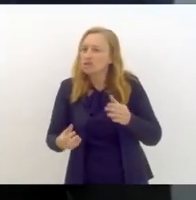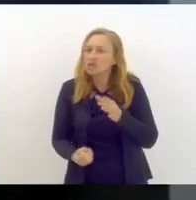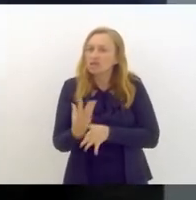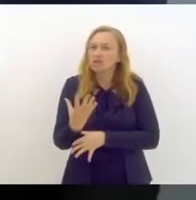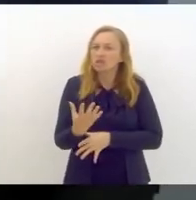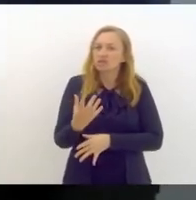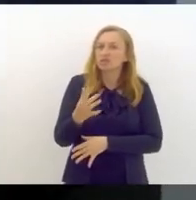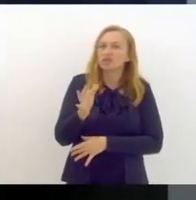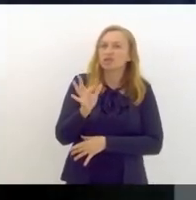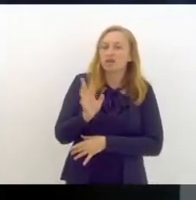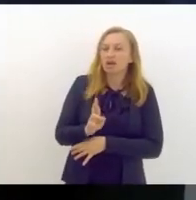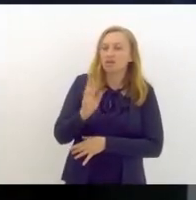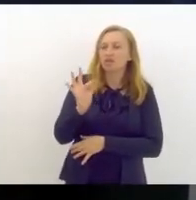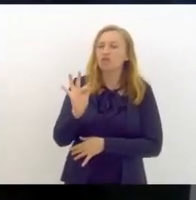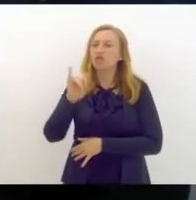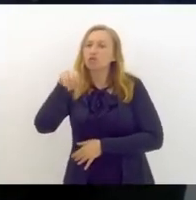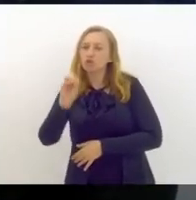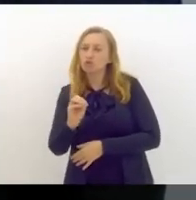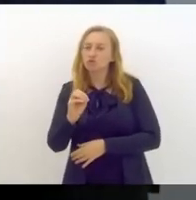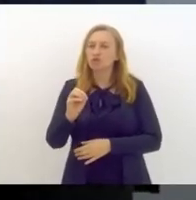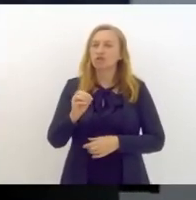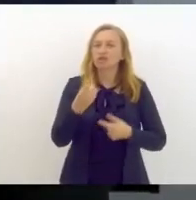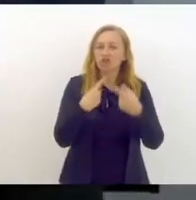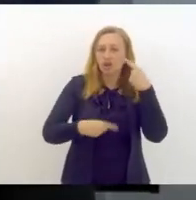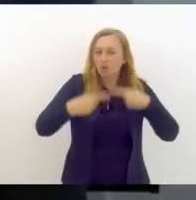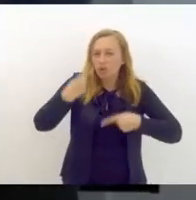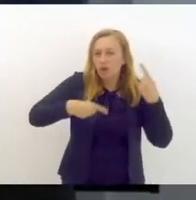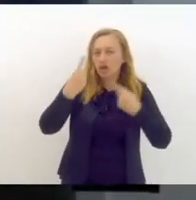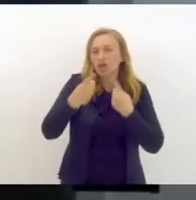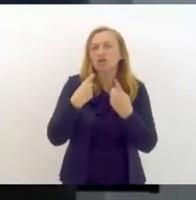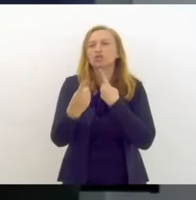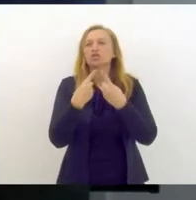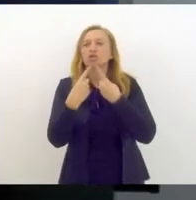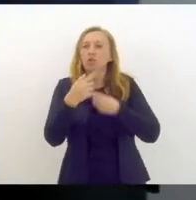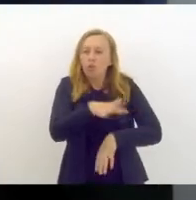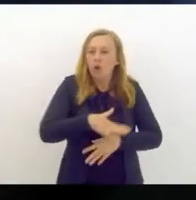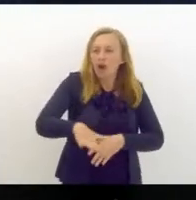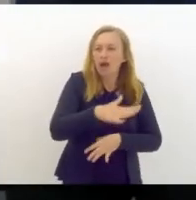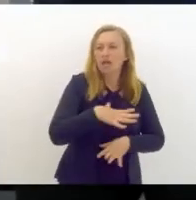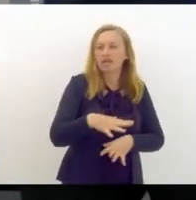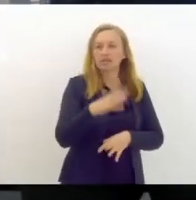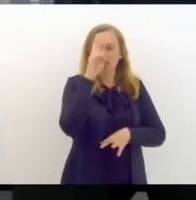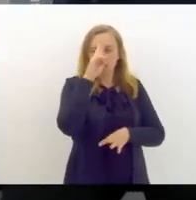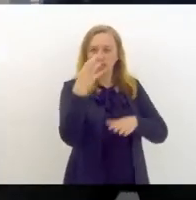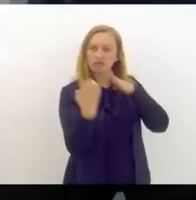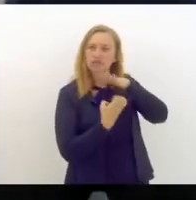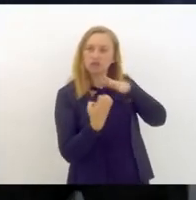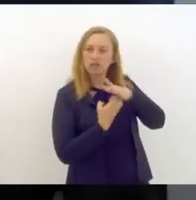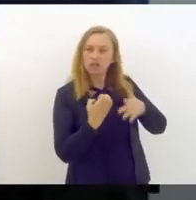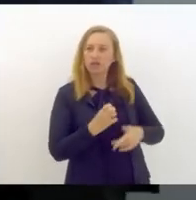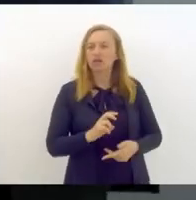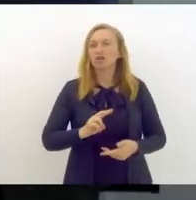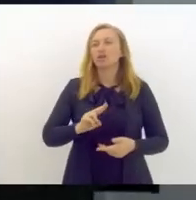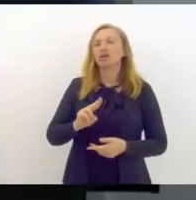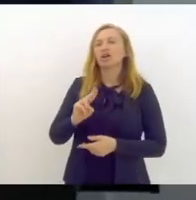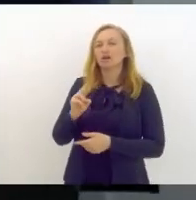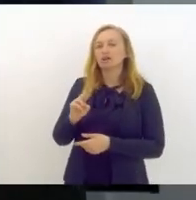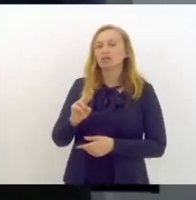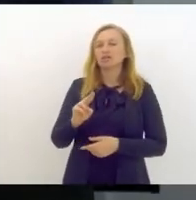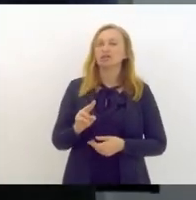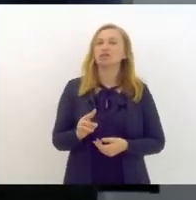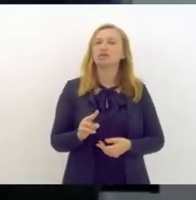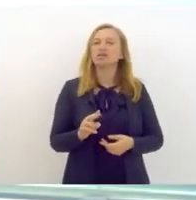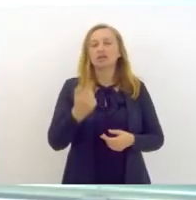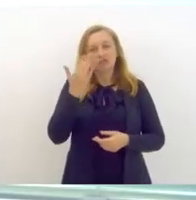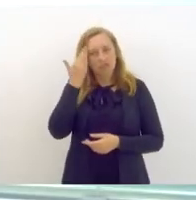vem dialogando com o setor empresarial, com atividades agrícolas e pecuárias. A gente entende que o refúgio está situado